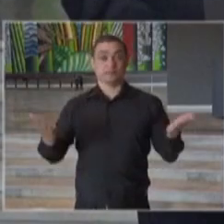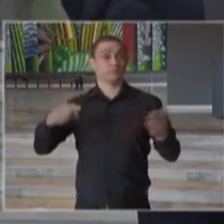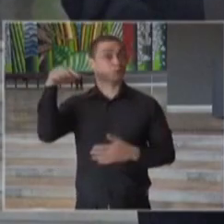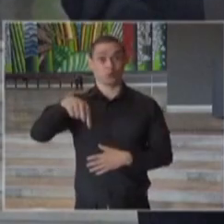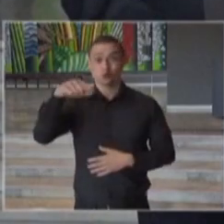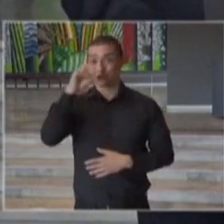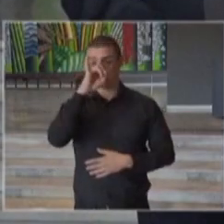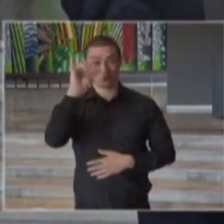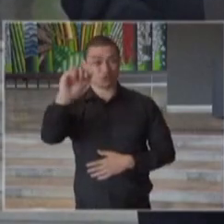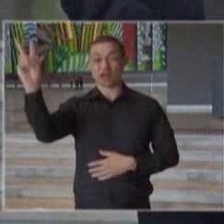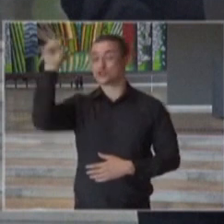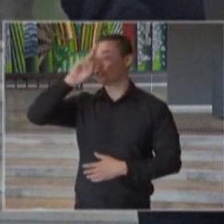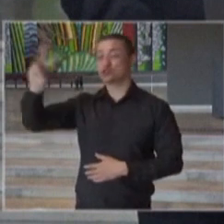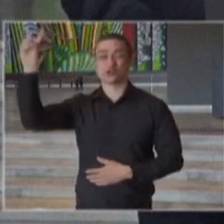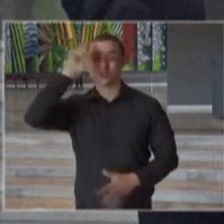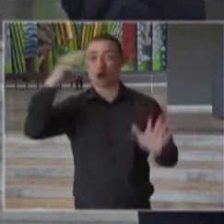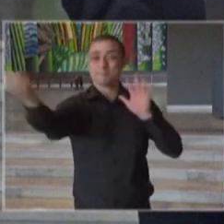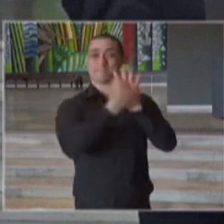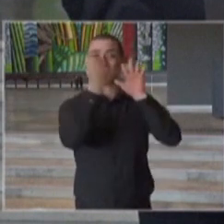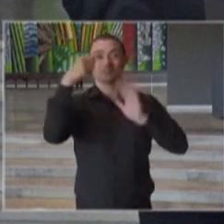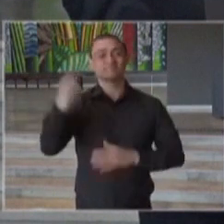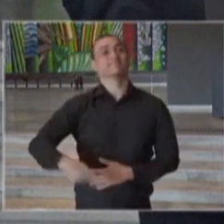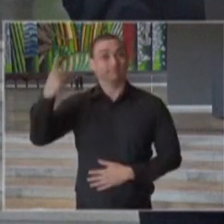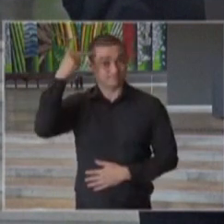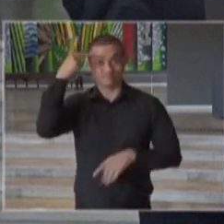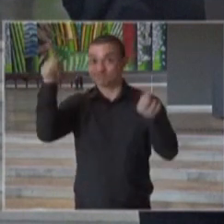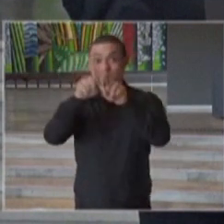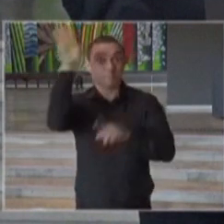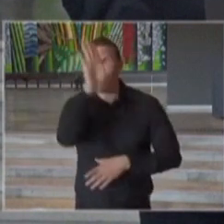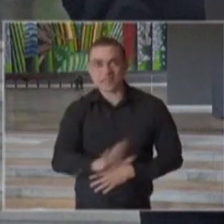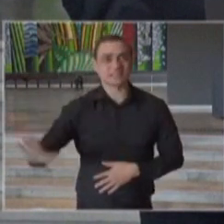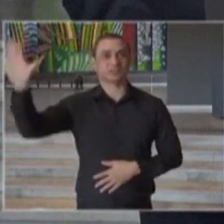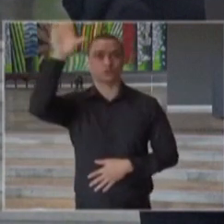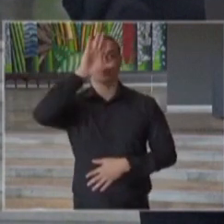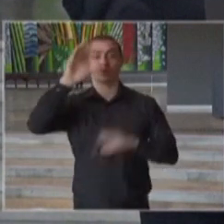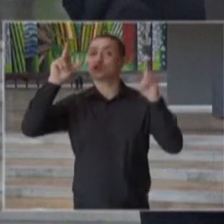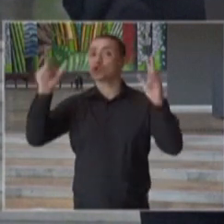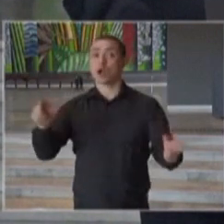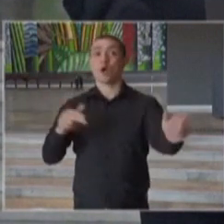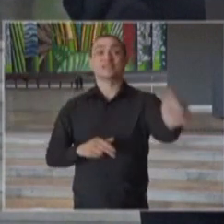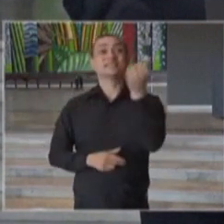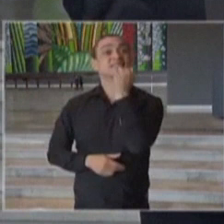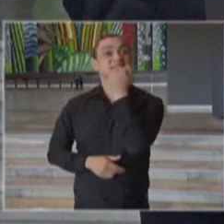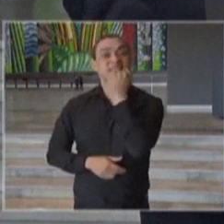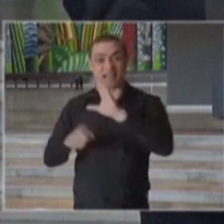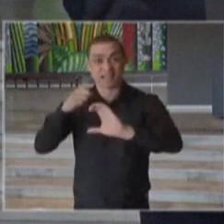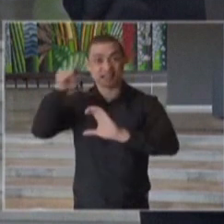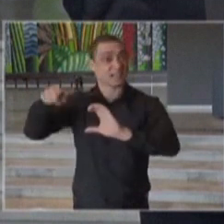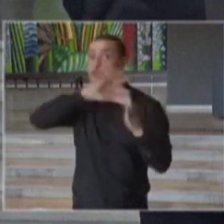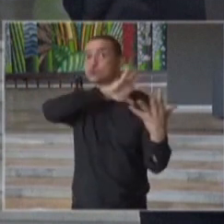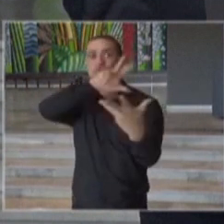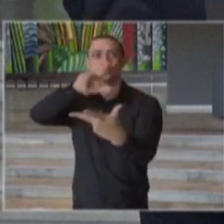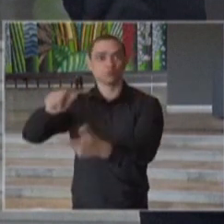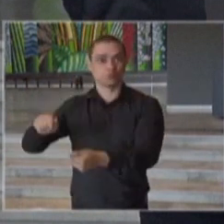restrições ea desconfinar o governador joão dória não sei o que o estado de são paulo vai participar em testes humanos de uma vacina chinesa